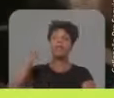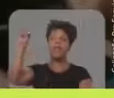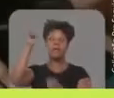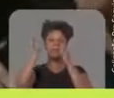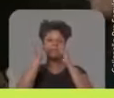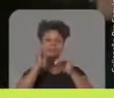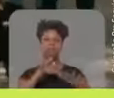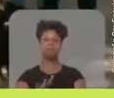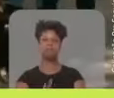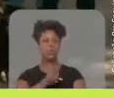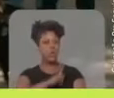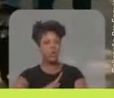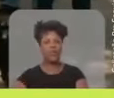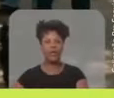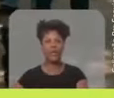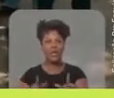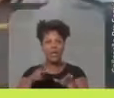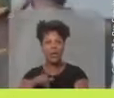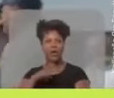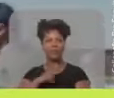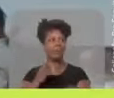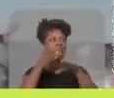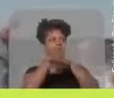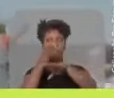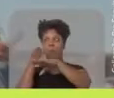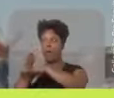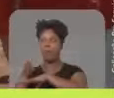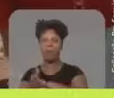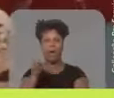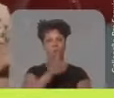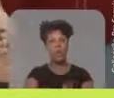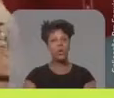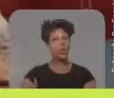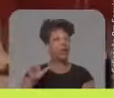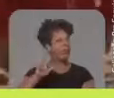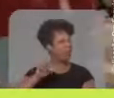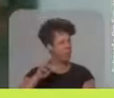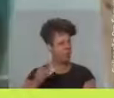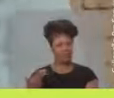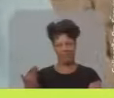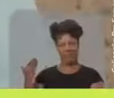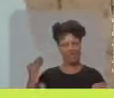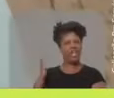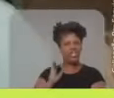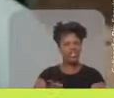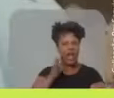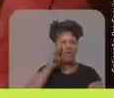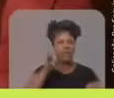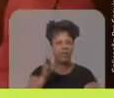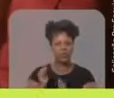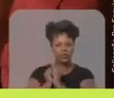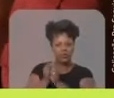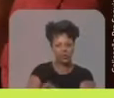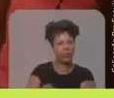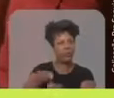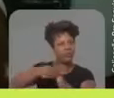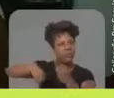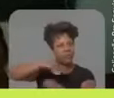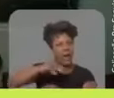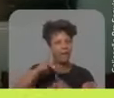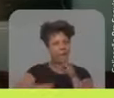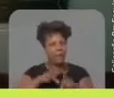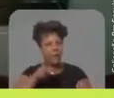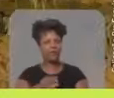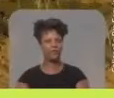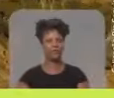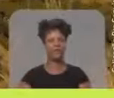que mandou, porque um governador que nós temos, que anda no estado de Goiás todo dia. Nós nunca tivemos isso. Ainda que nós já vimos um governador misturado com nós aqui na poeira.